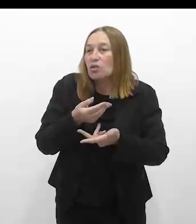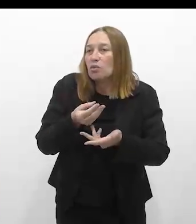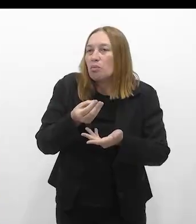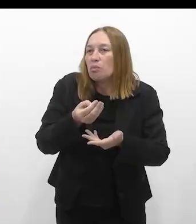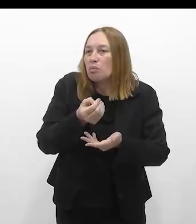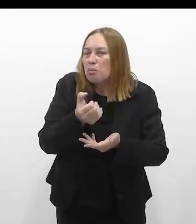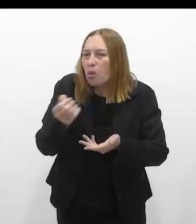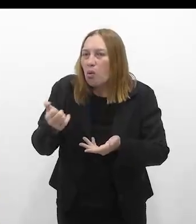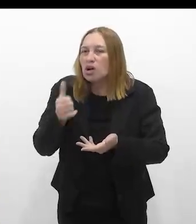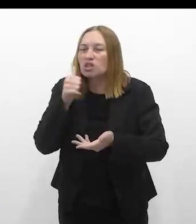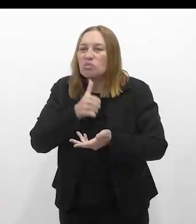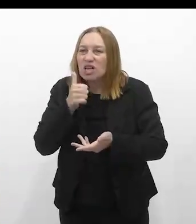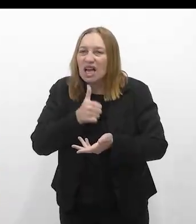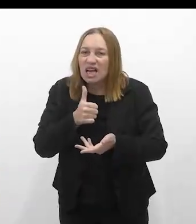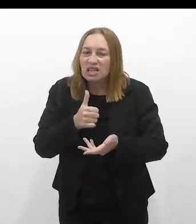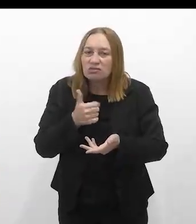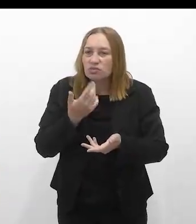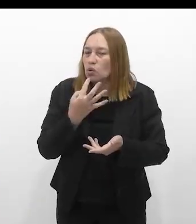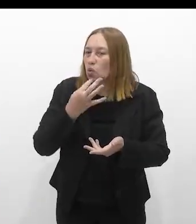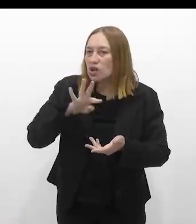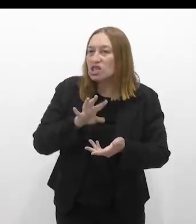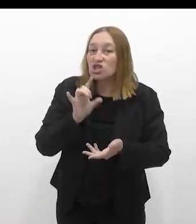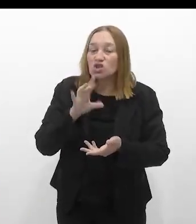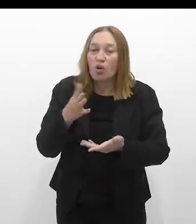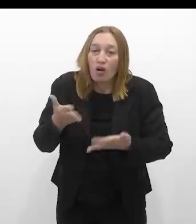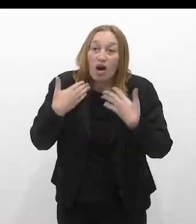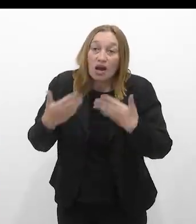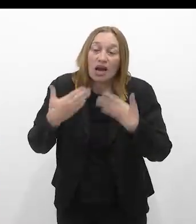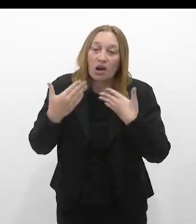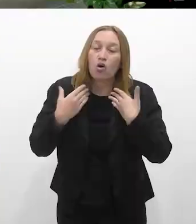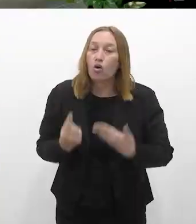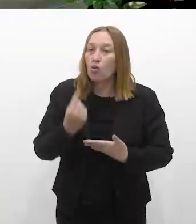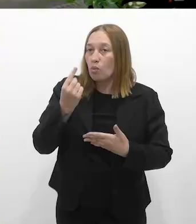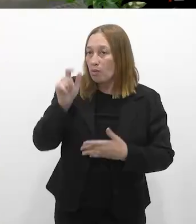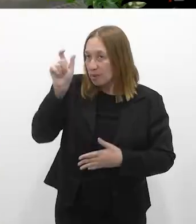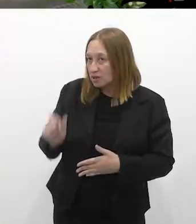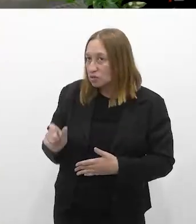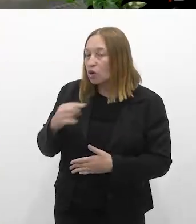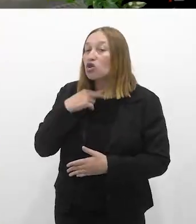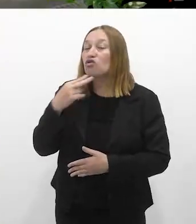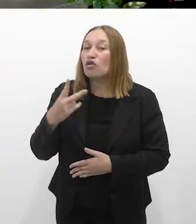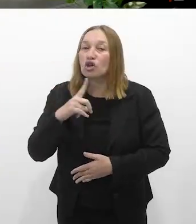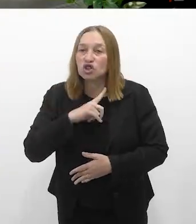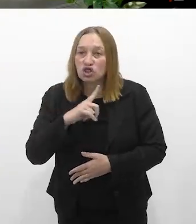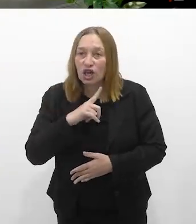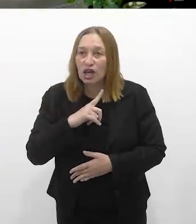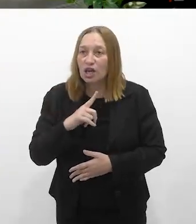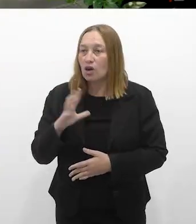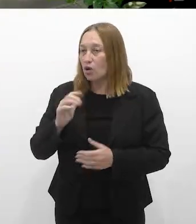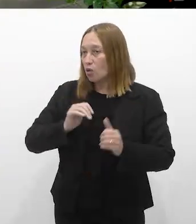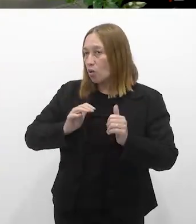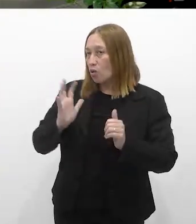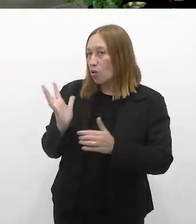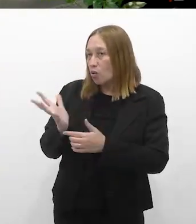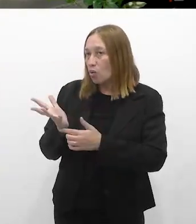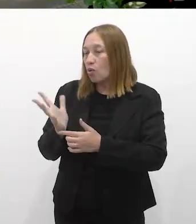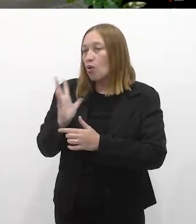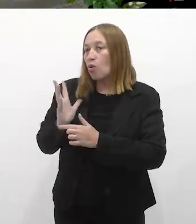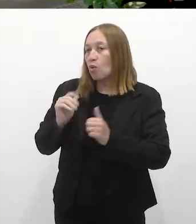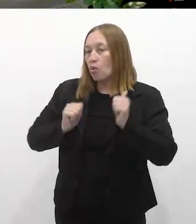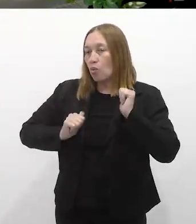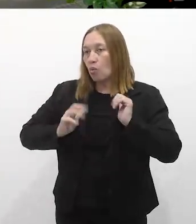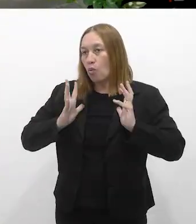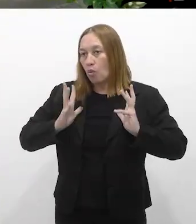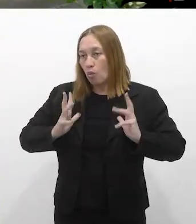desconheciam isso também, era só os calorões. Então, talvez quando uma pessoa que tem voz, né, seja um artista, um